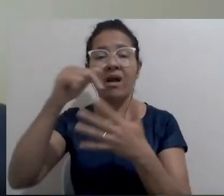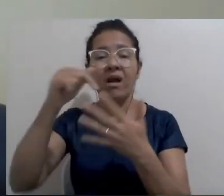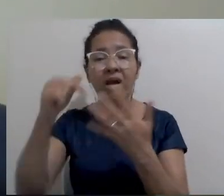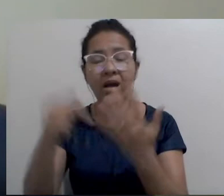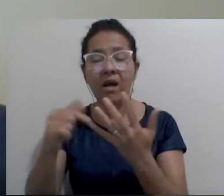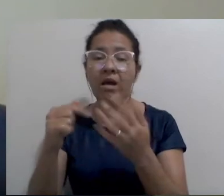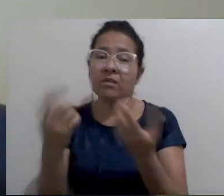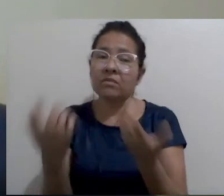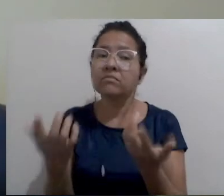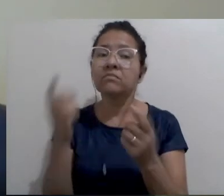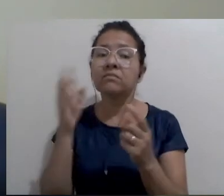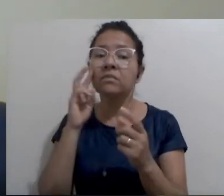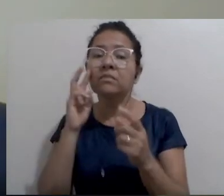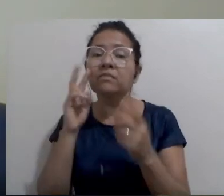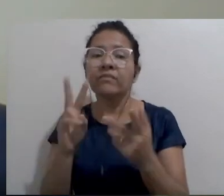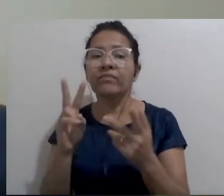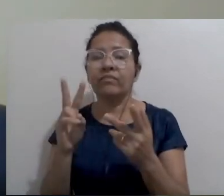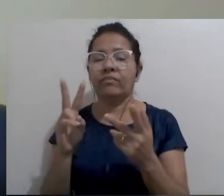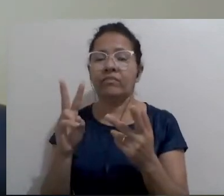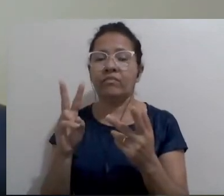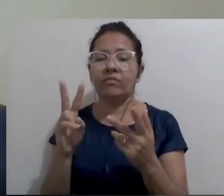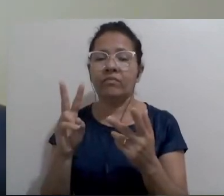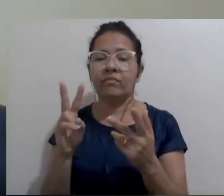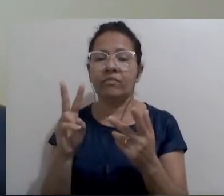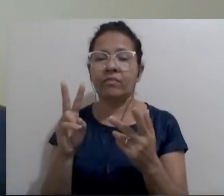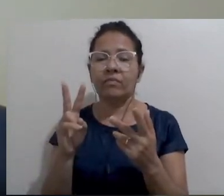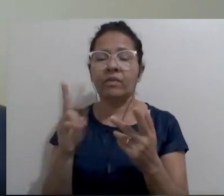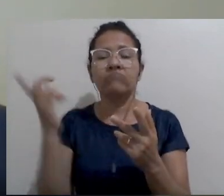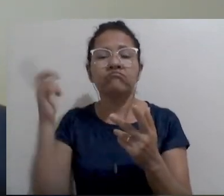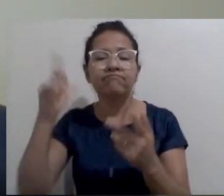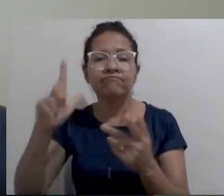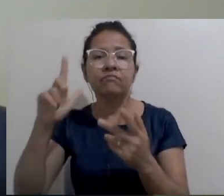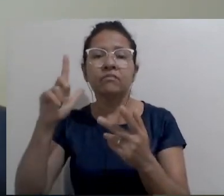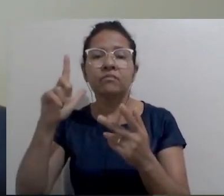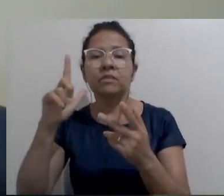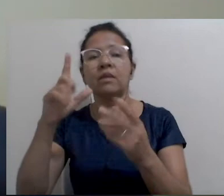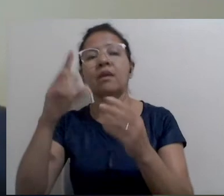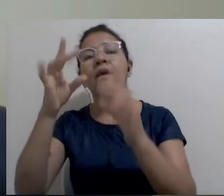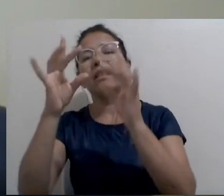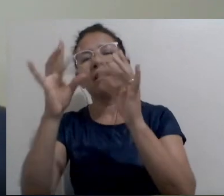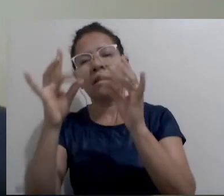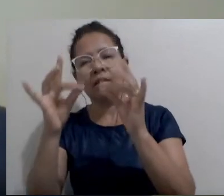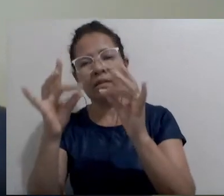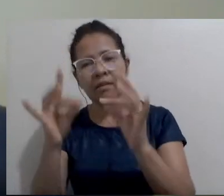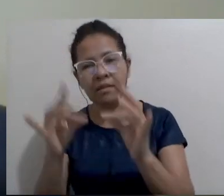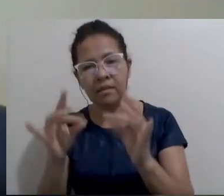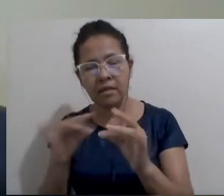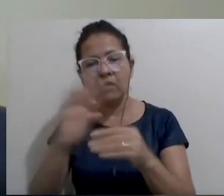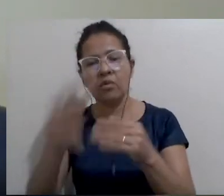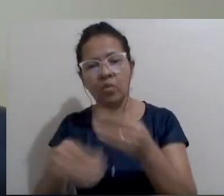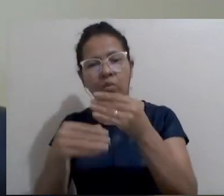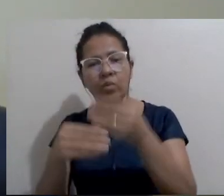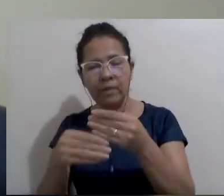tá, a TLV prevê, tá, e consegue descrever o comportamento